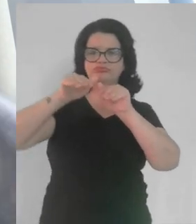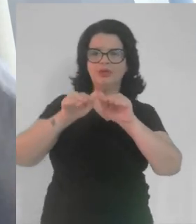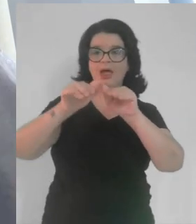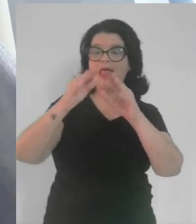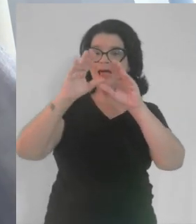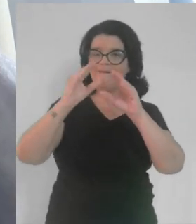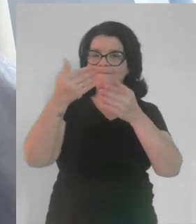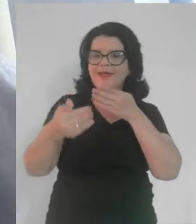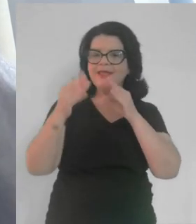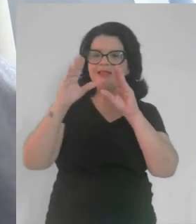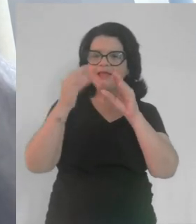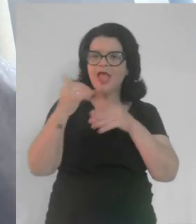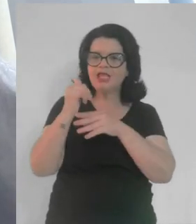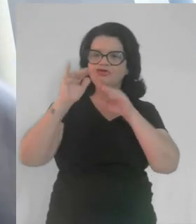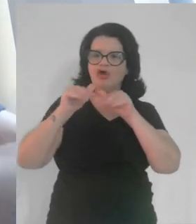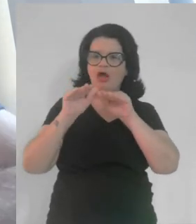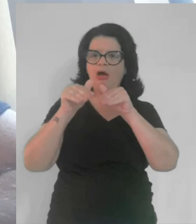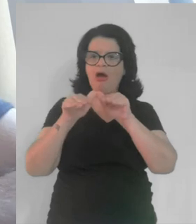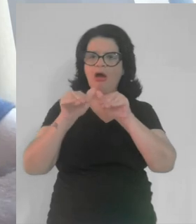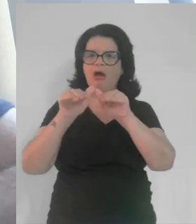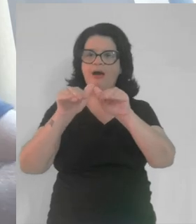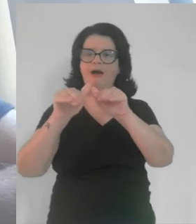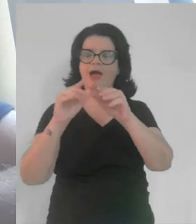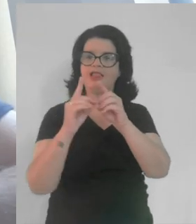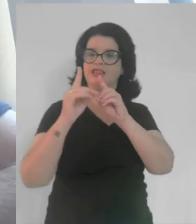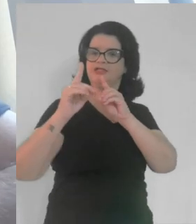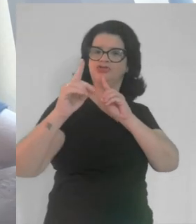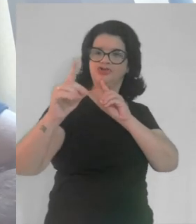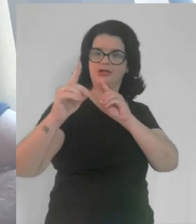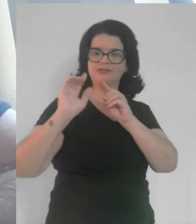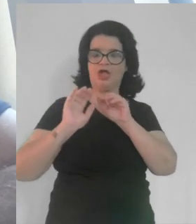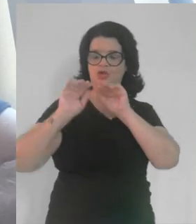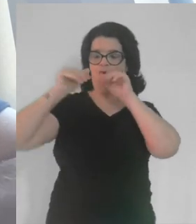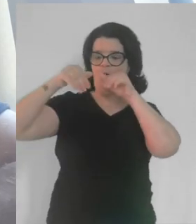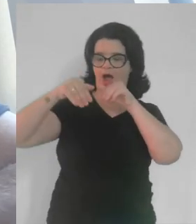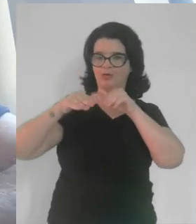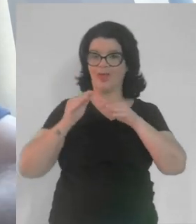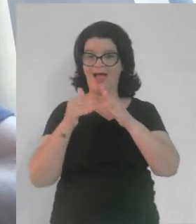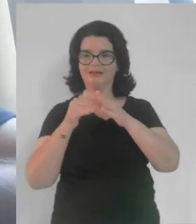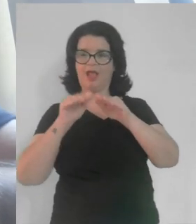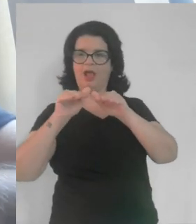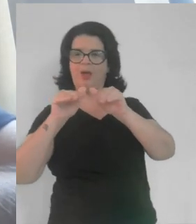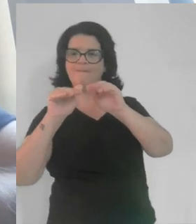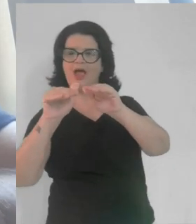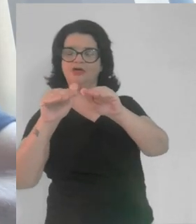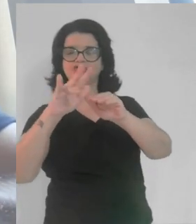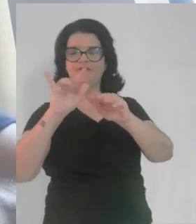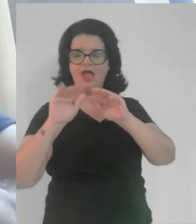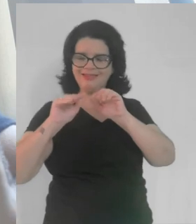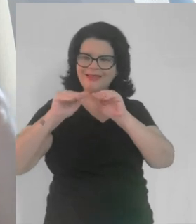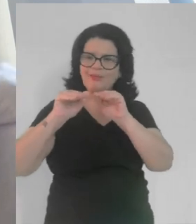onda perde energia, essa amplitude, a distância entre o ponto mais alto e o ponto mais baixo, vai